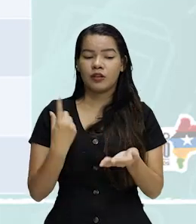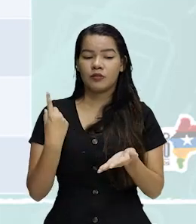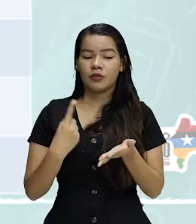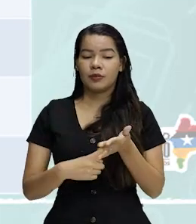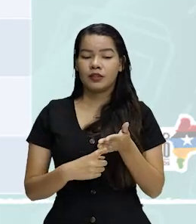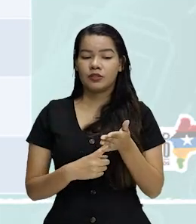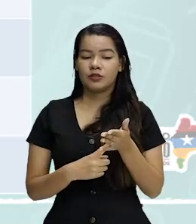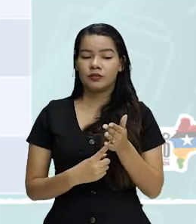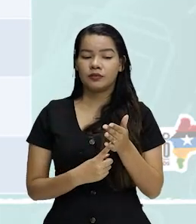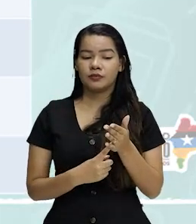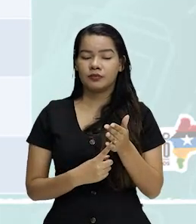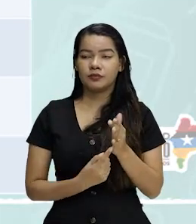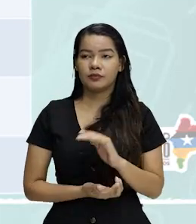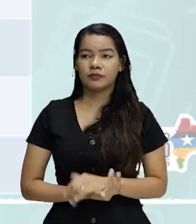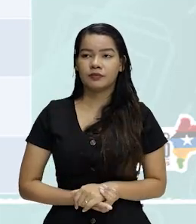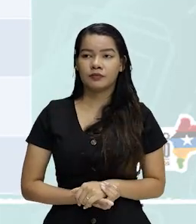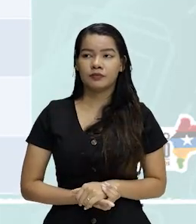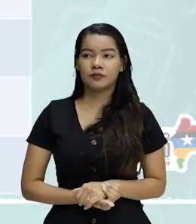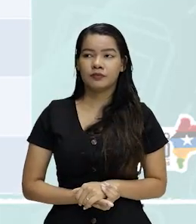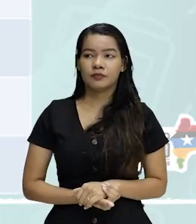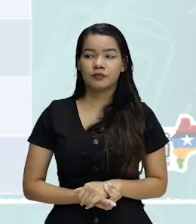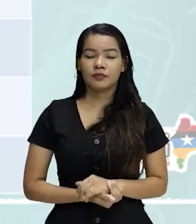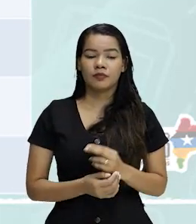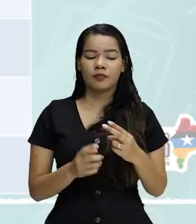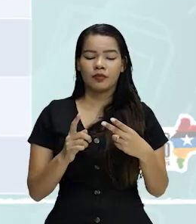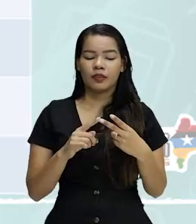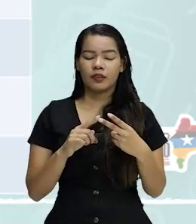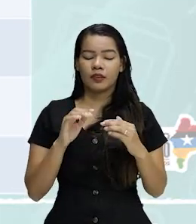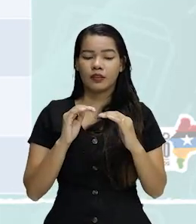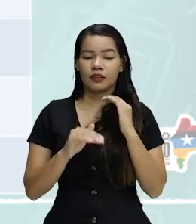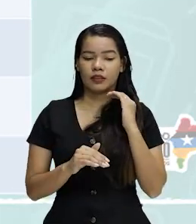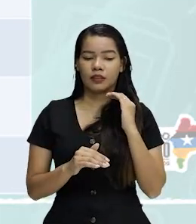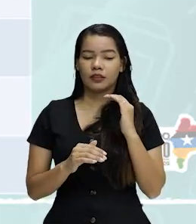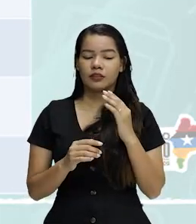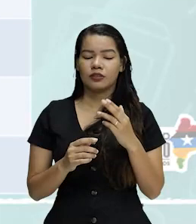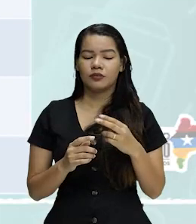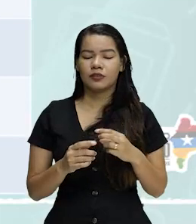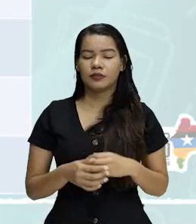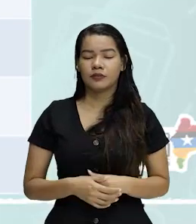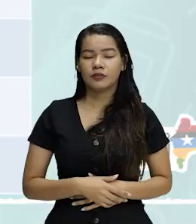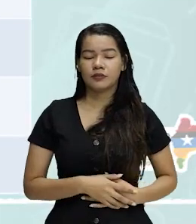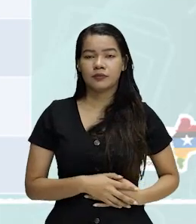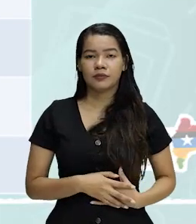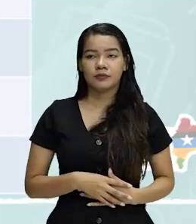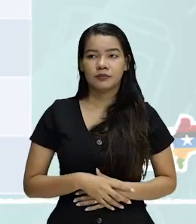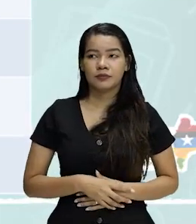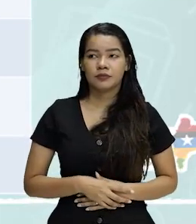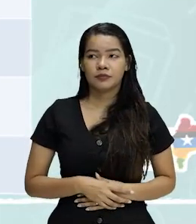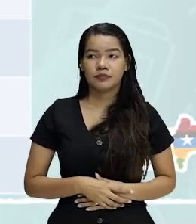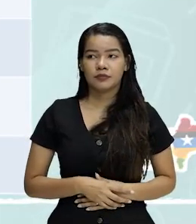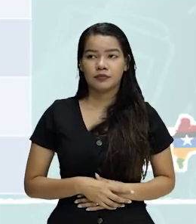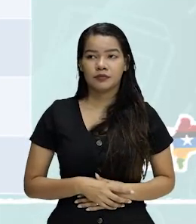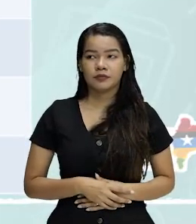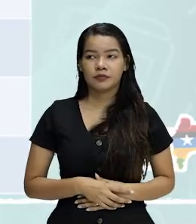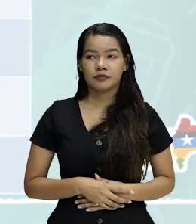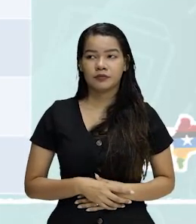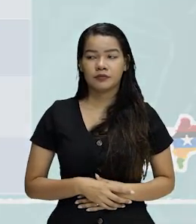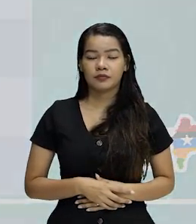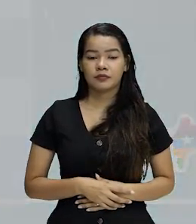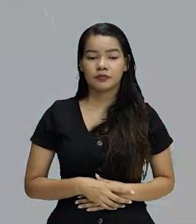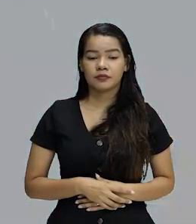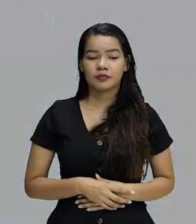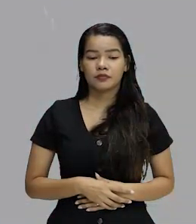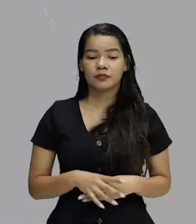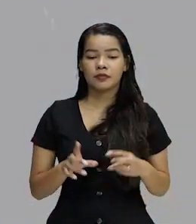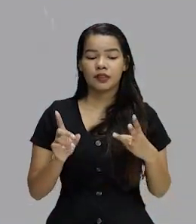primeiro, verbo auxiliar e verbo principal. Forma negativa, sujeito primeiro, verbo auxiliar, não em inglês e